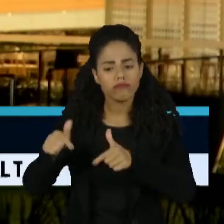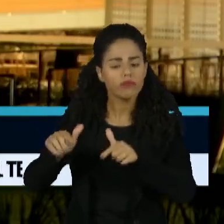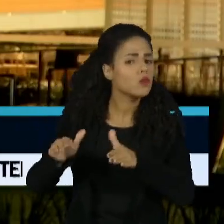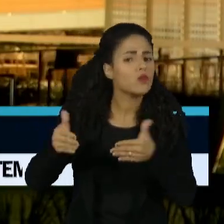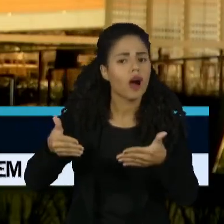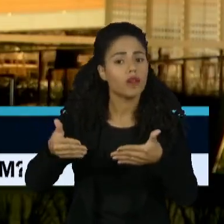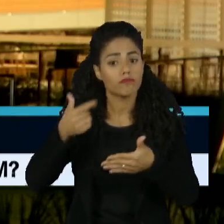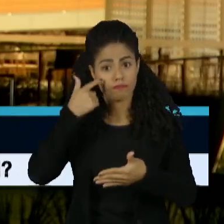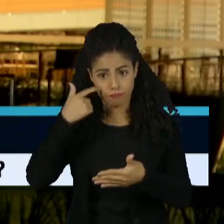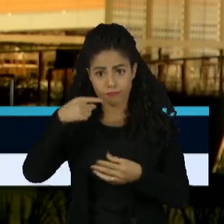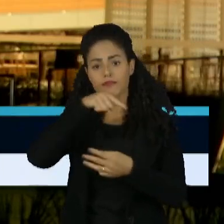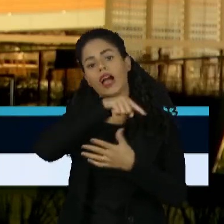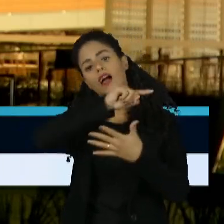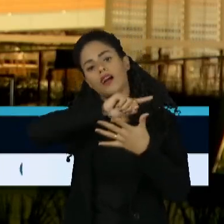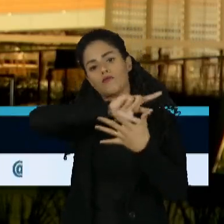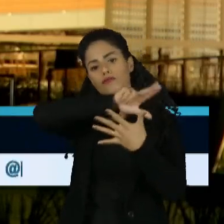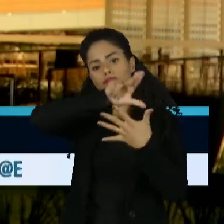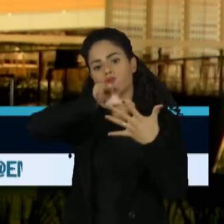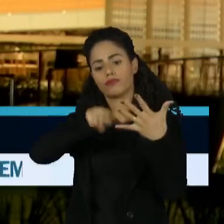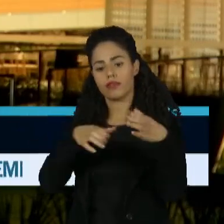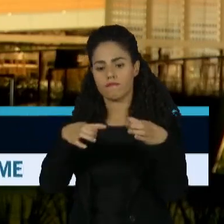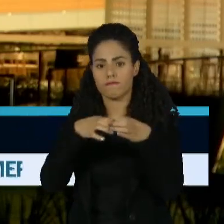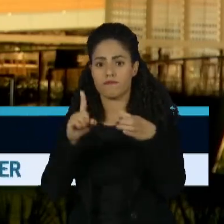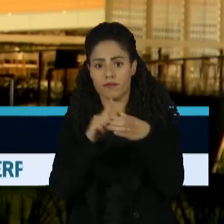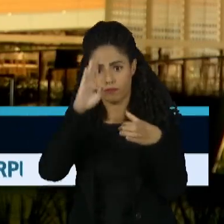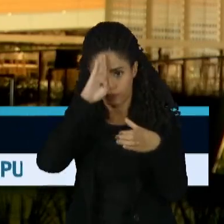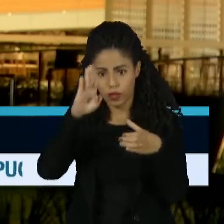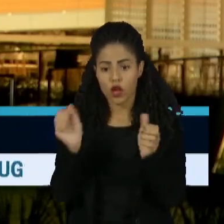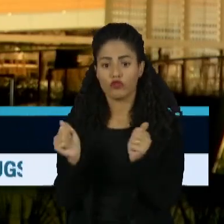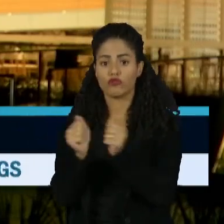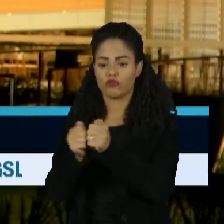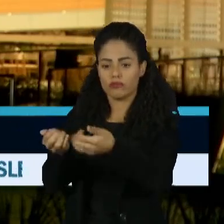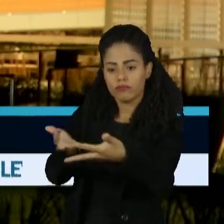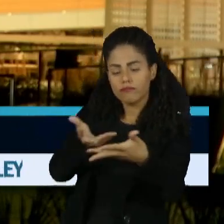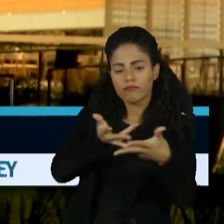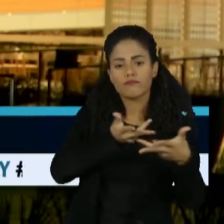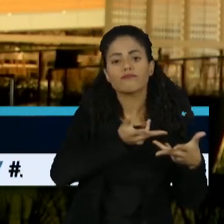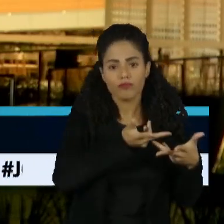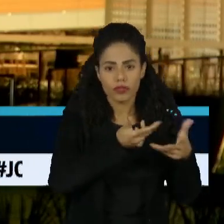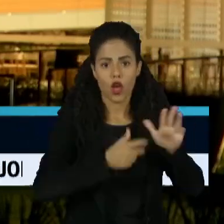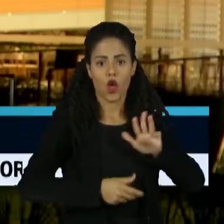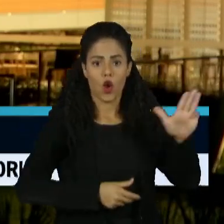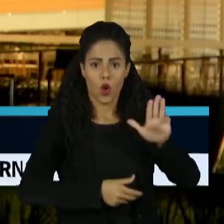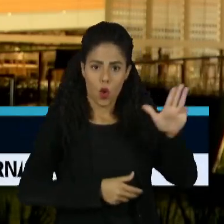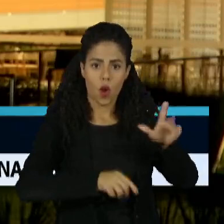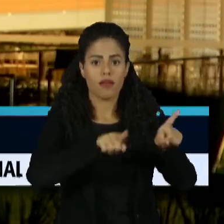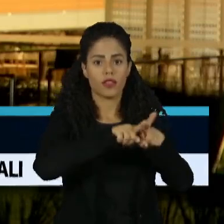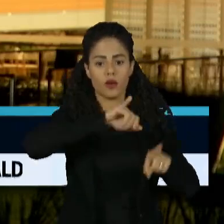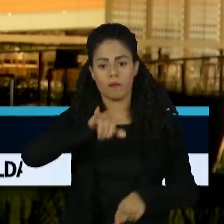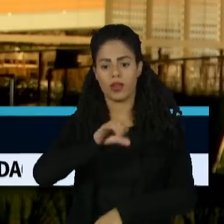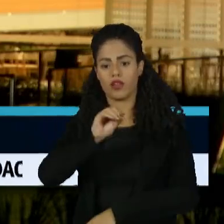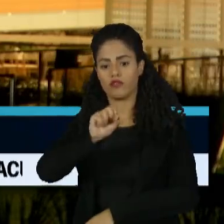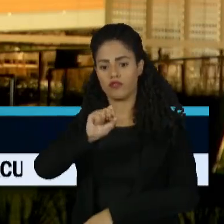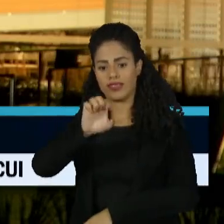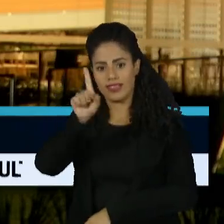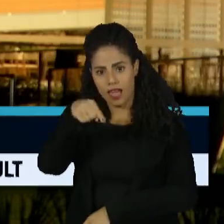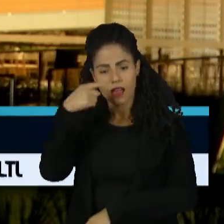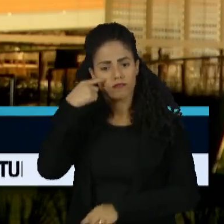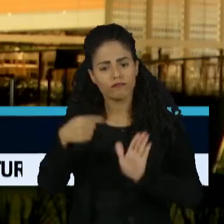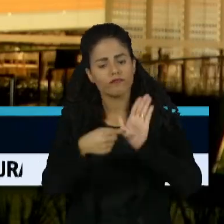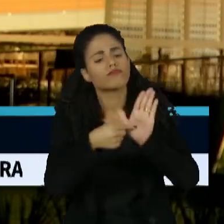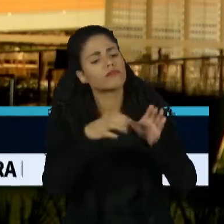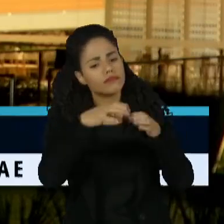comandantes das três forças armadas se reuniram com o presidente Lula e o ministro da Defesa José múcio neste domingo os militares